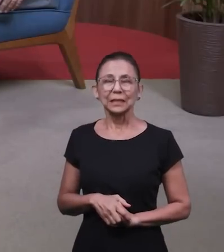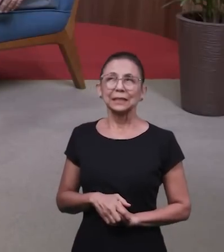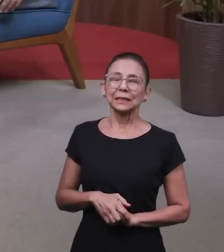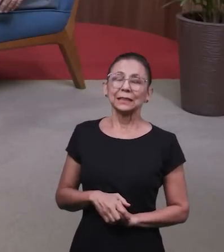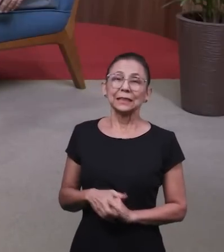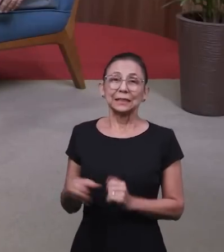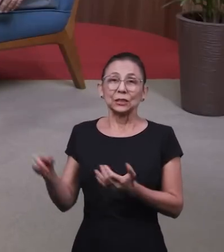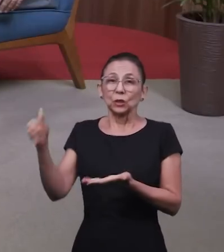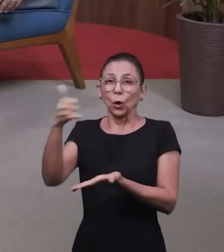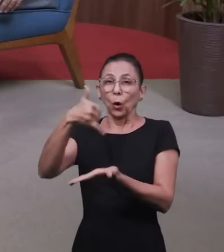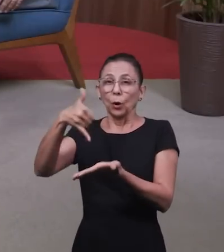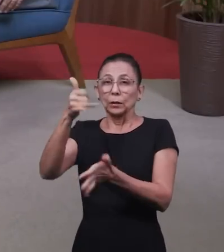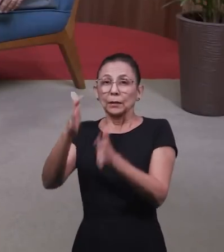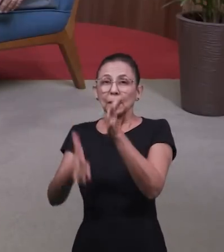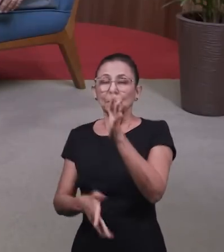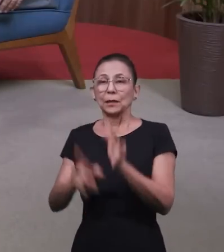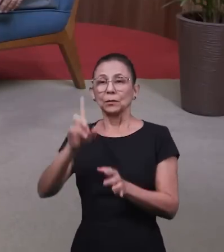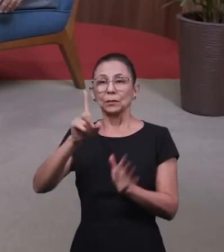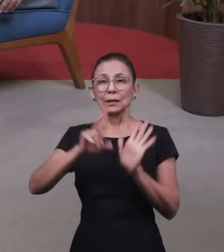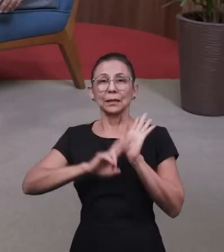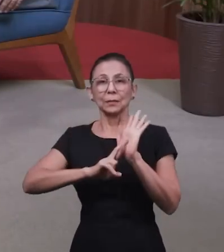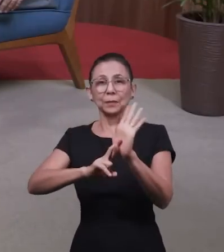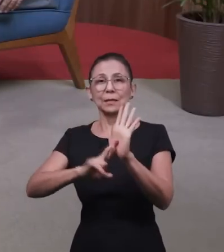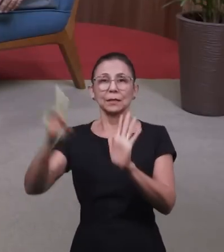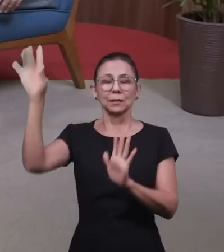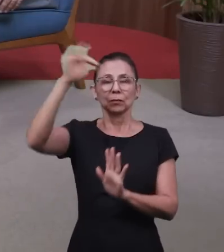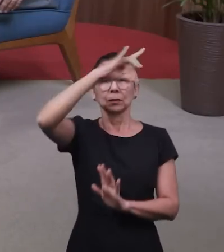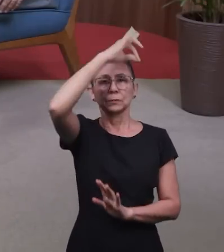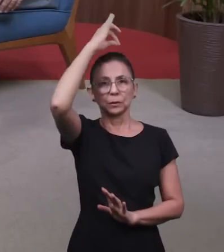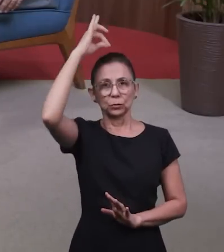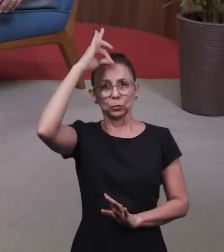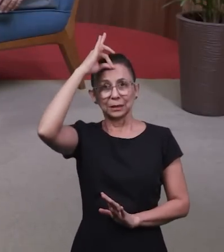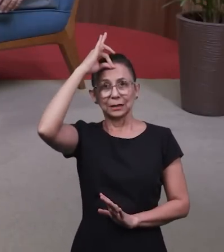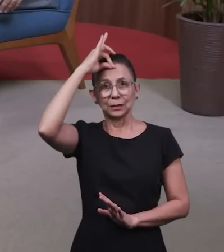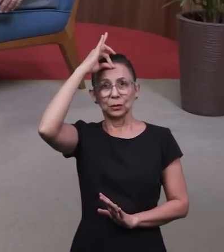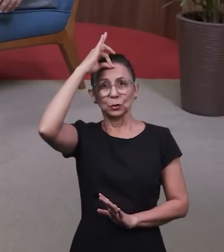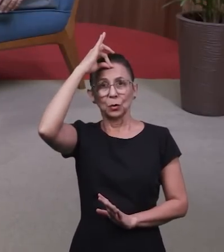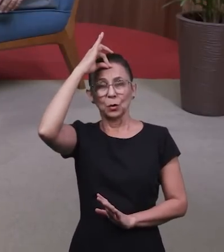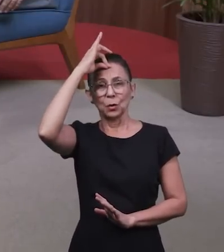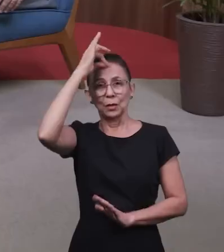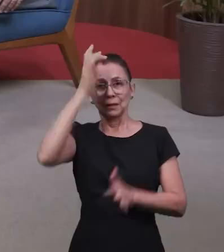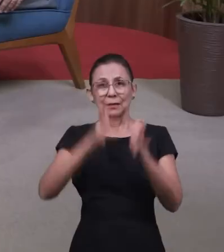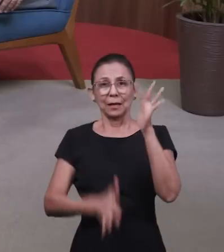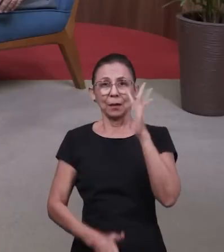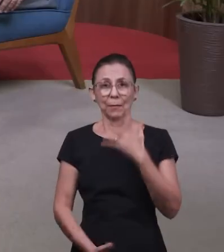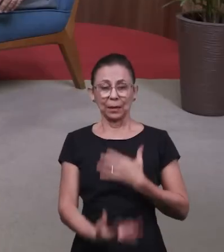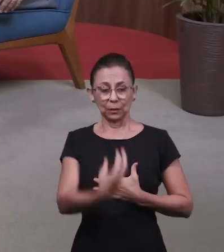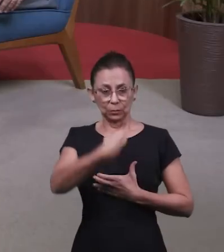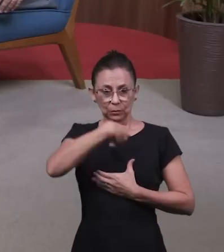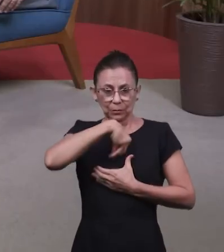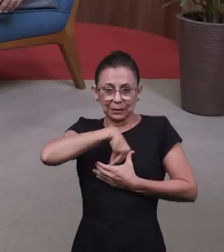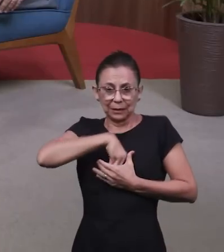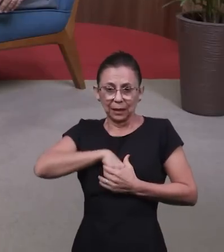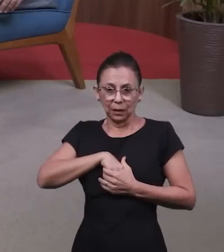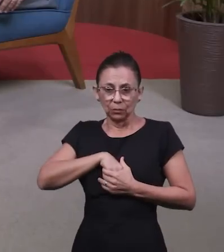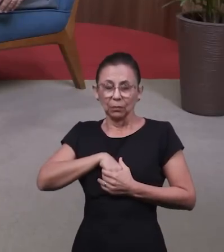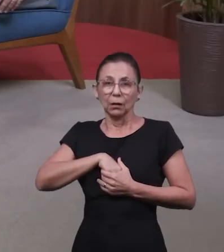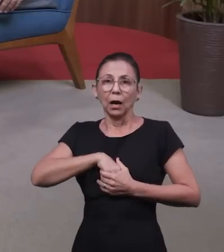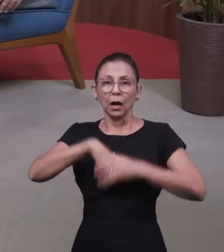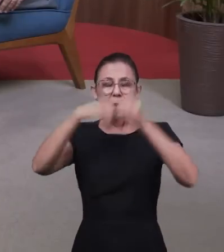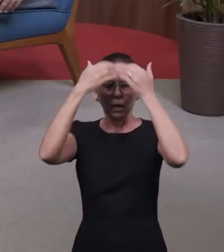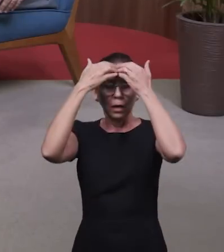este unguento, esta bênção é derramada sobre a vida do homem, aí ele vai ter a noção